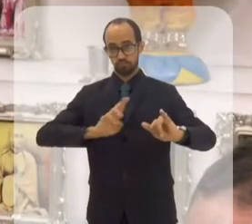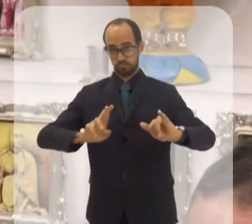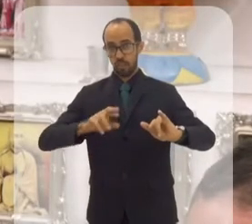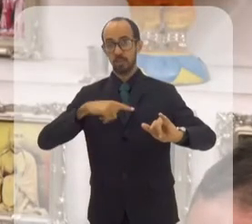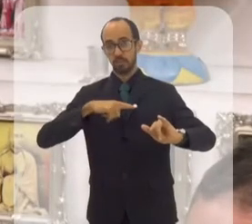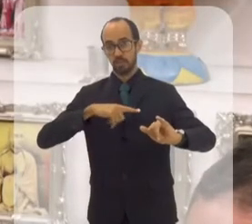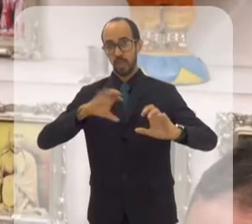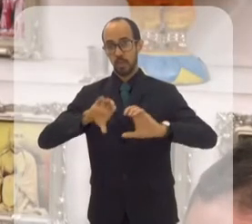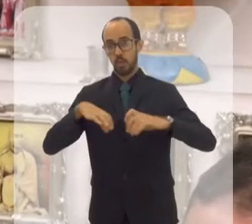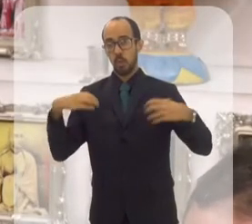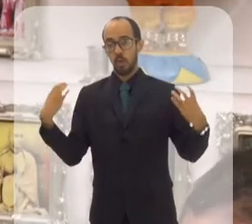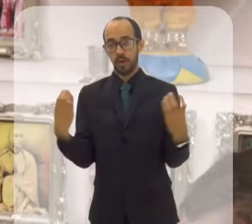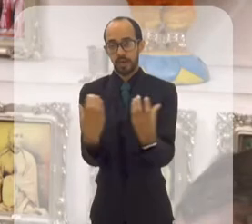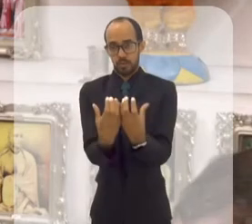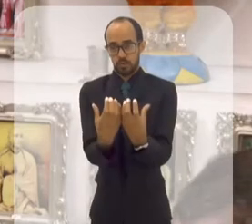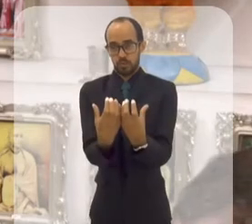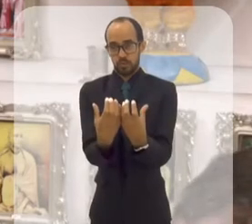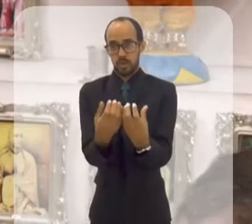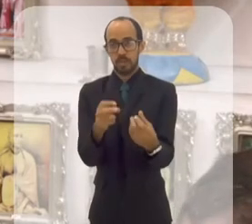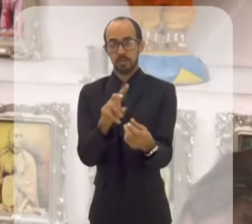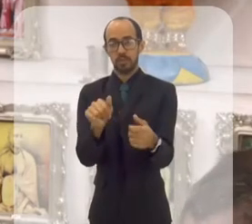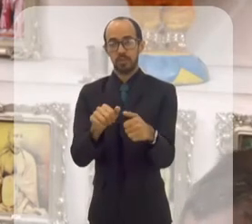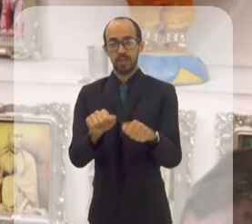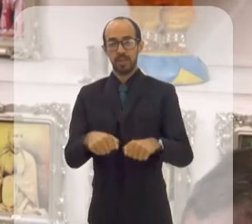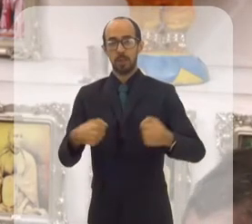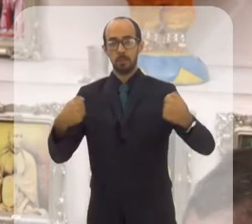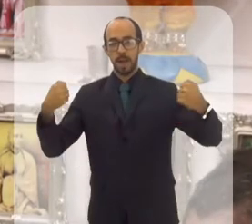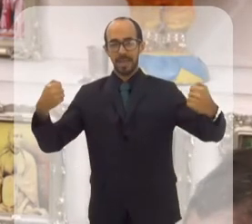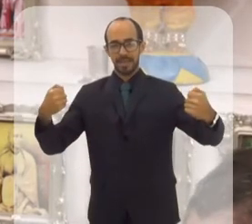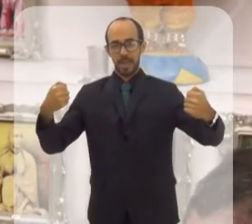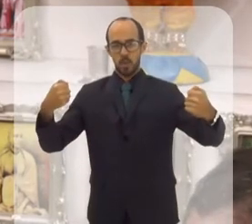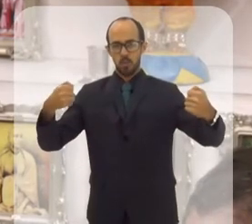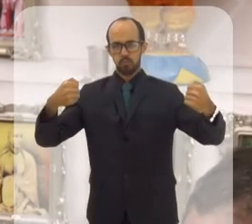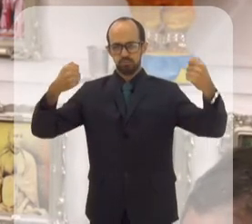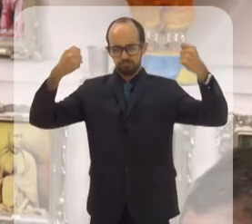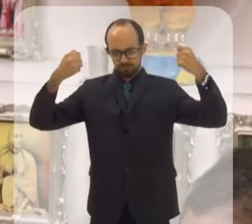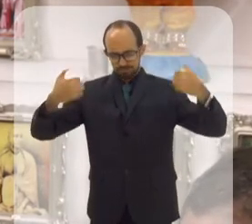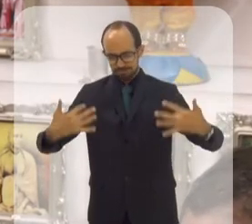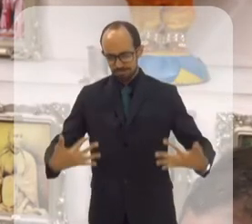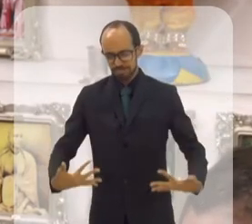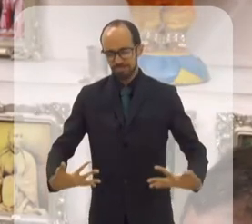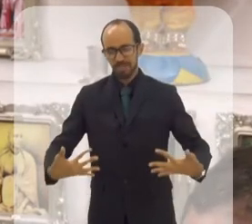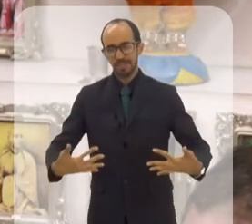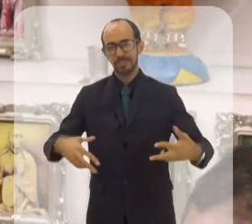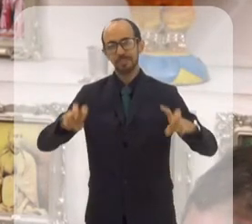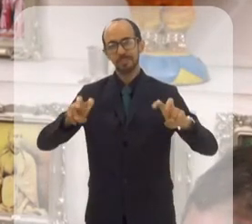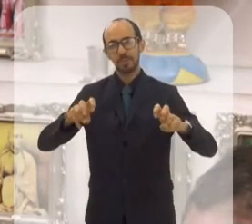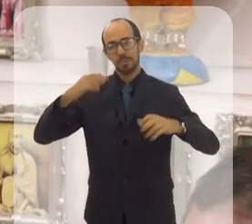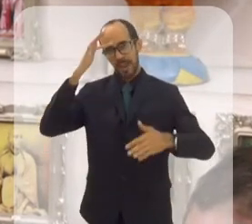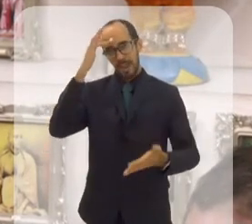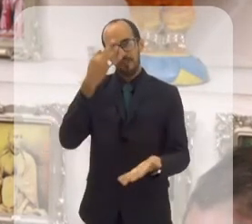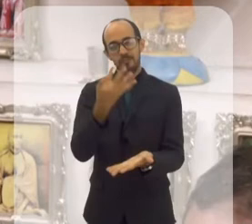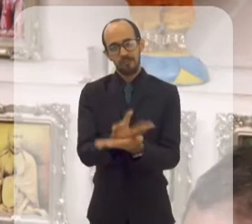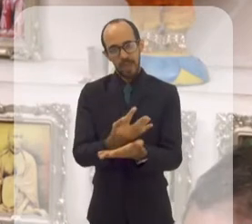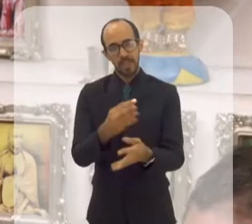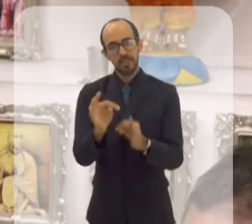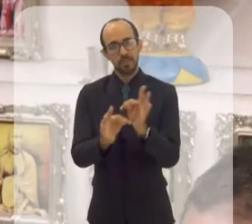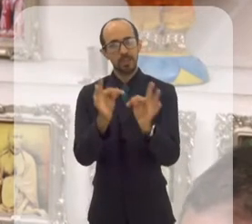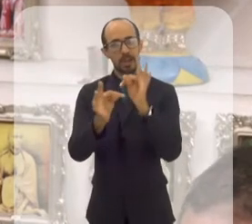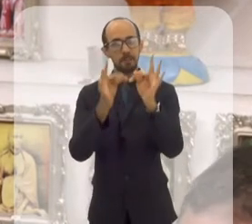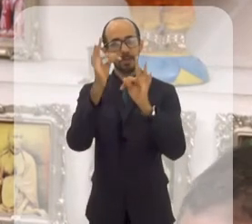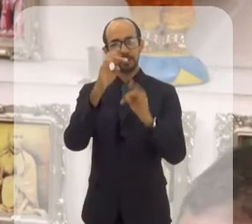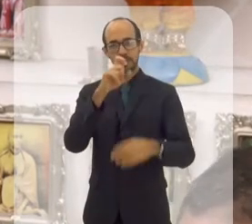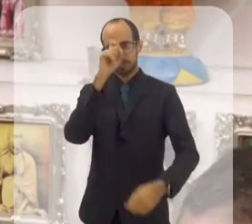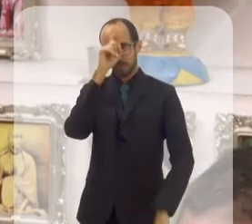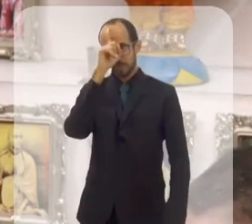congresso. Dentro do congresso, nós vamos ter um painel sobre a fé no